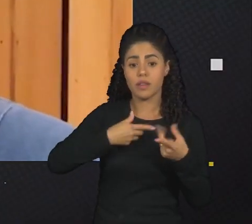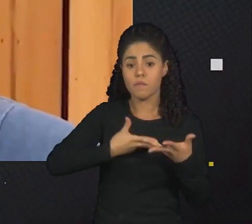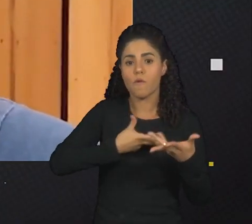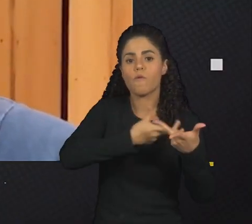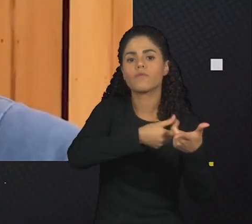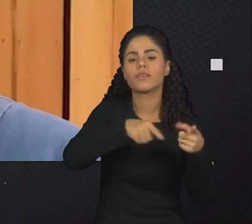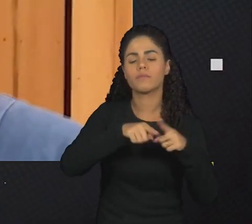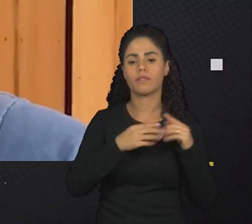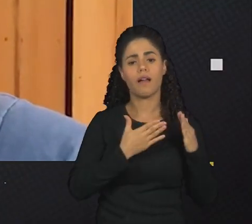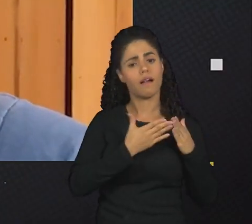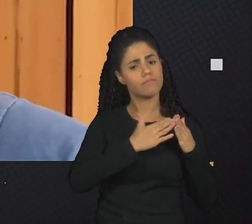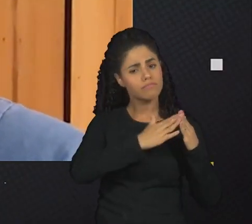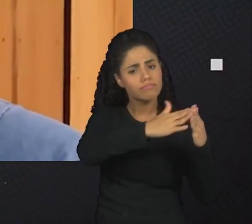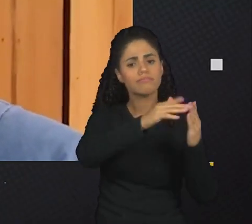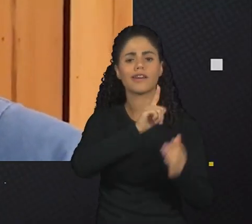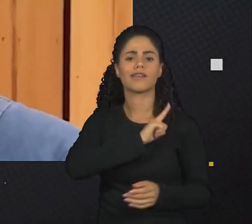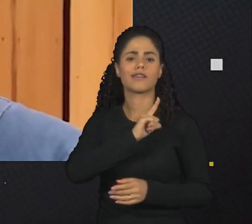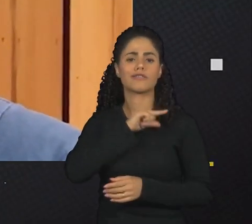no Vidigal,